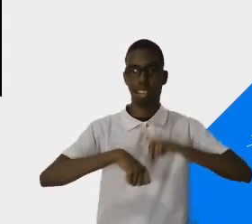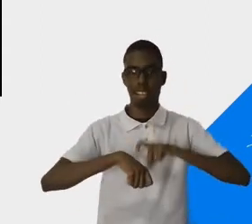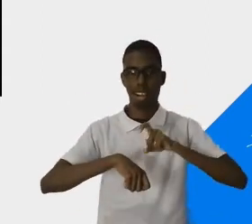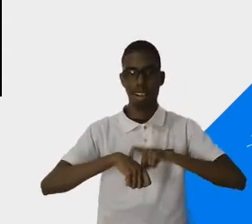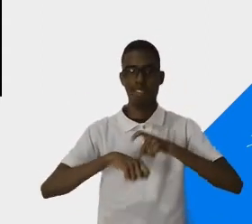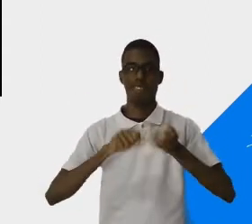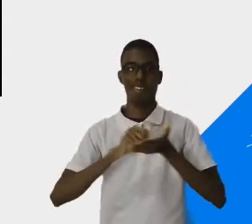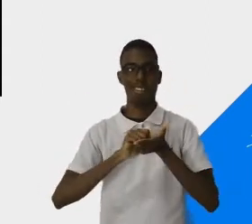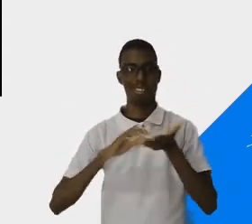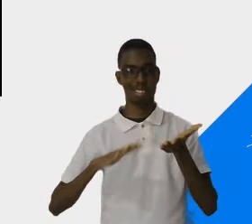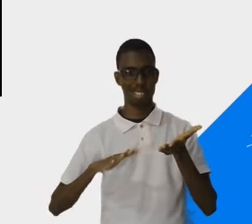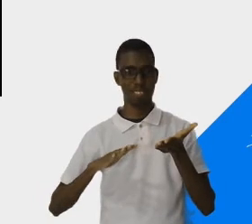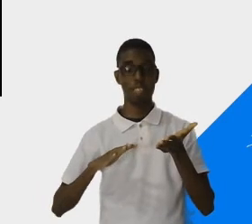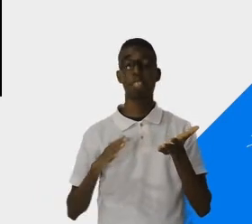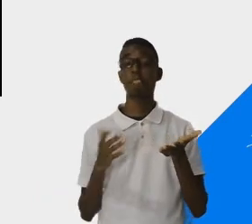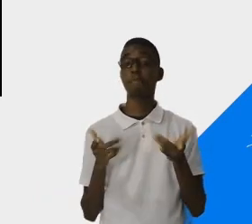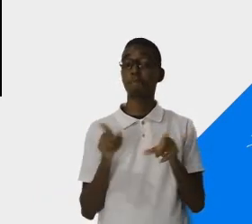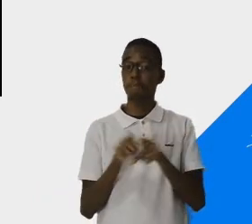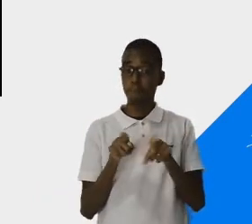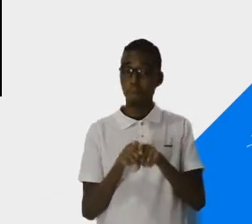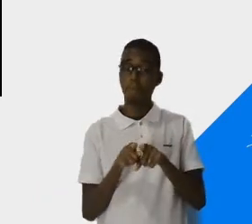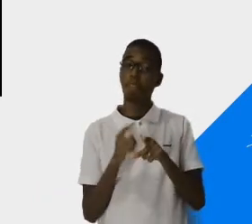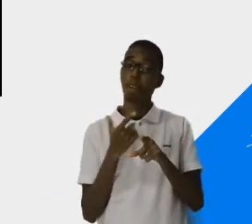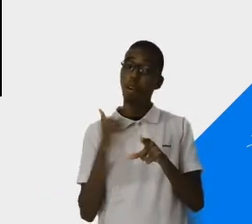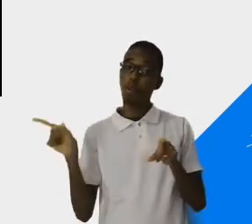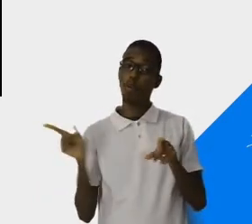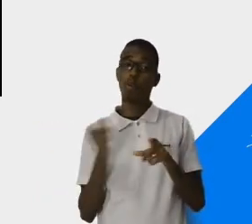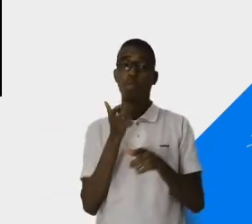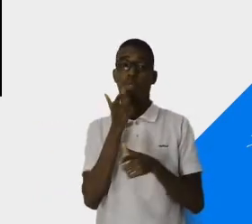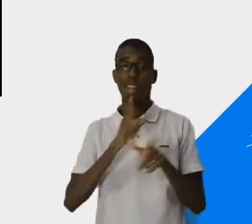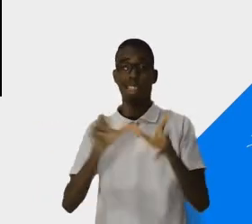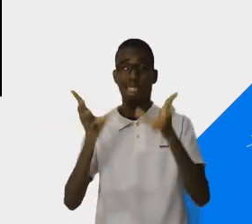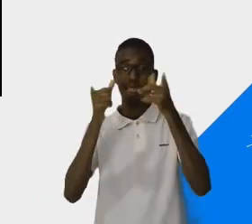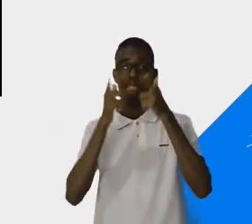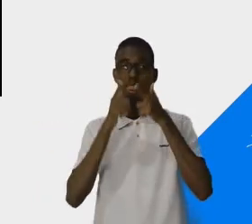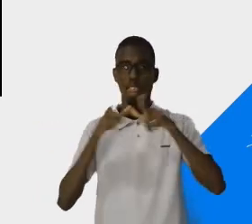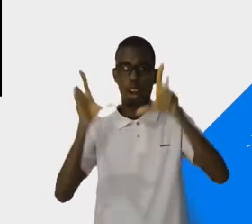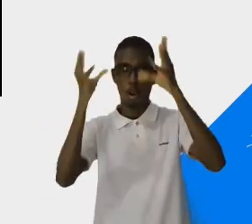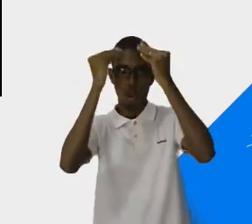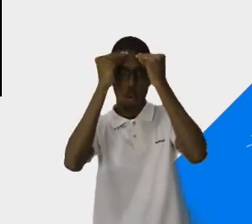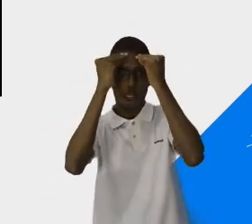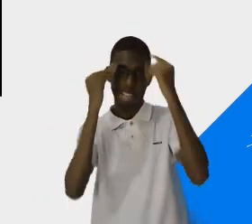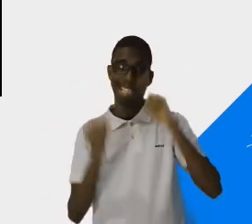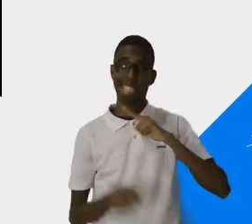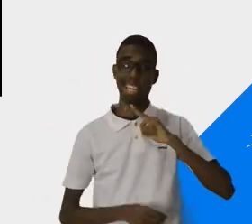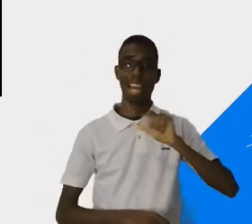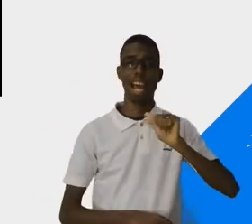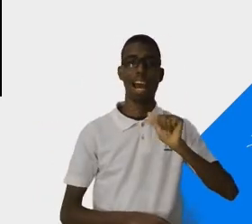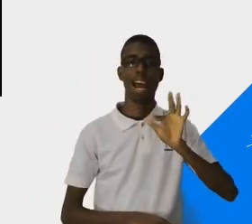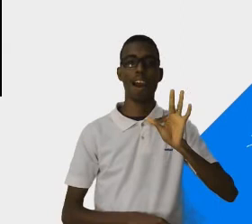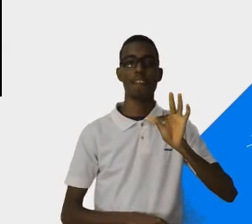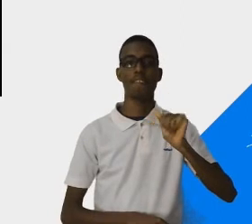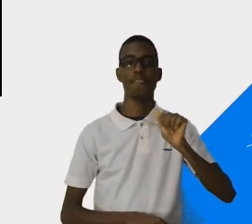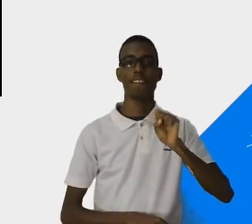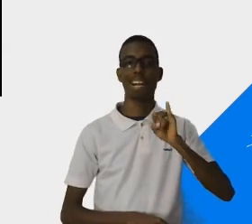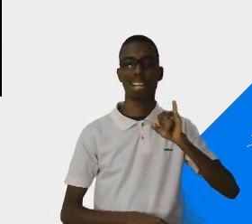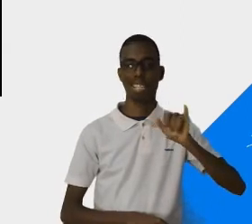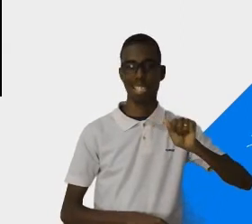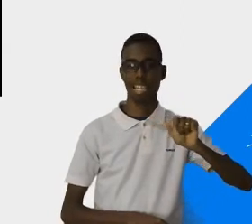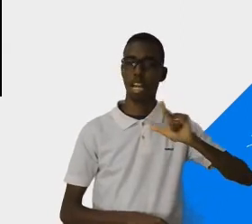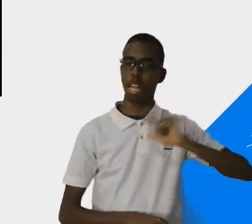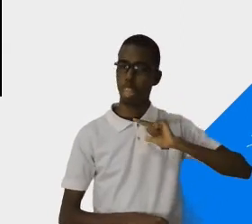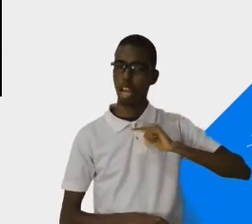aspecto, a questão da linguagem. Esse paciente ele tem afasia, ele não tem afasia, ele tem uma disartria. Como é que está a linguagem